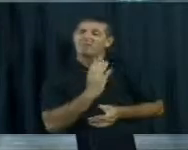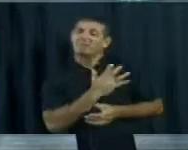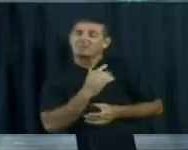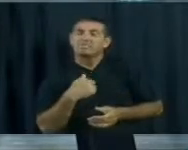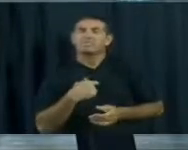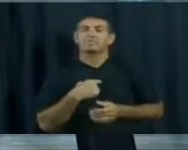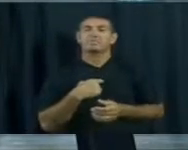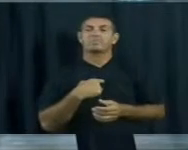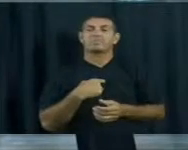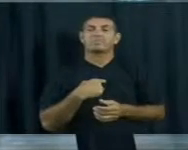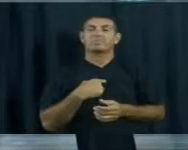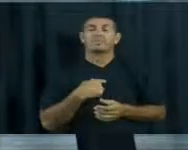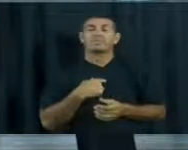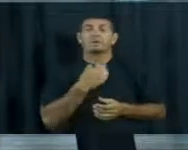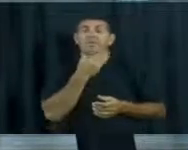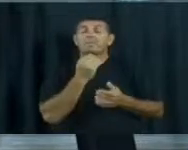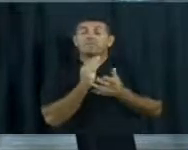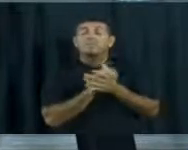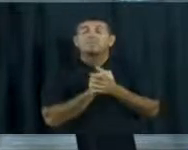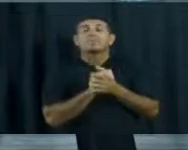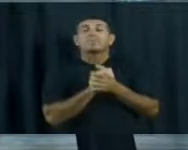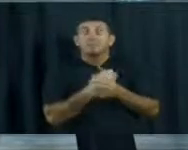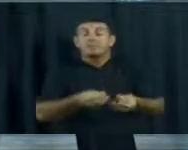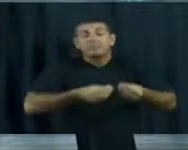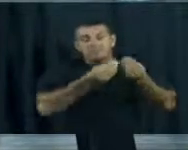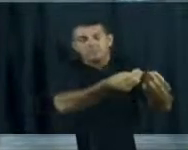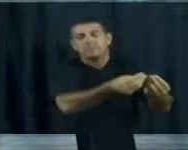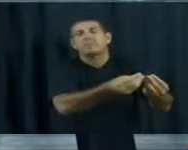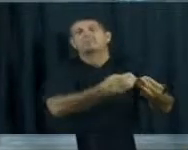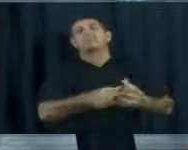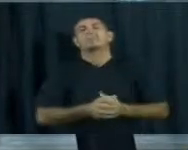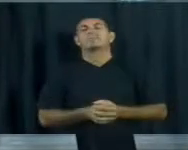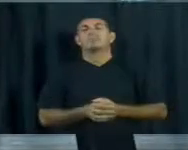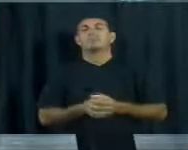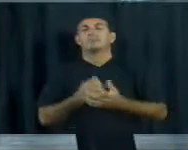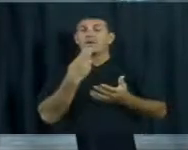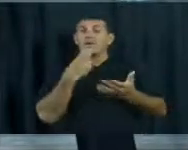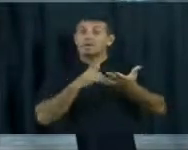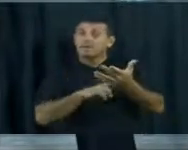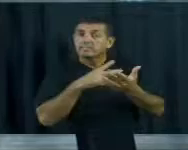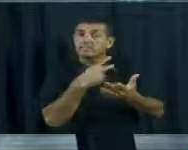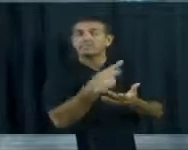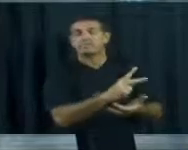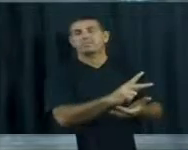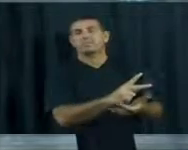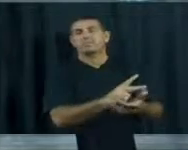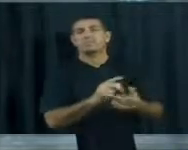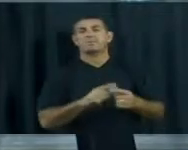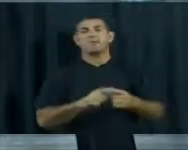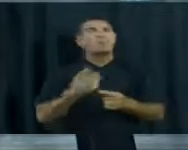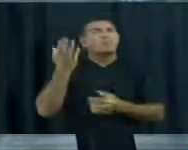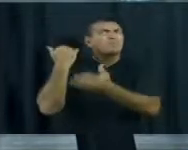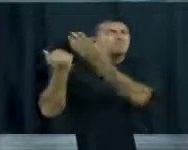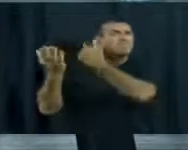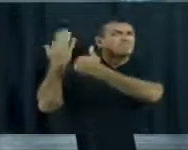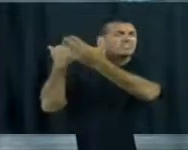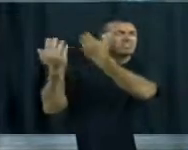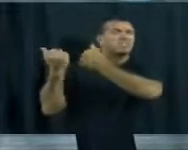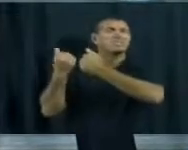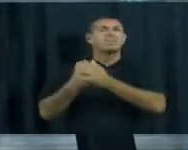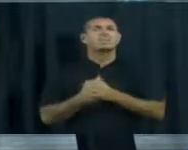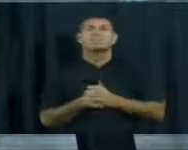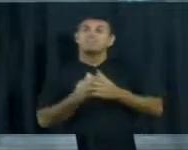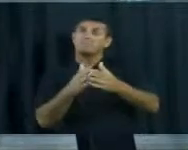foi para as mãos do meu esposo e depois ele vai entregar ao senhor. Ela fez uma solicitação para o senhor, mas antes dela fazer essa